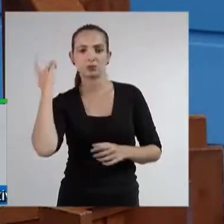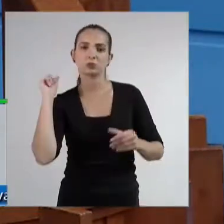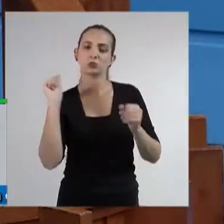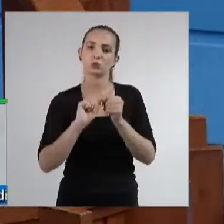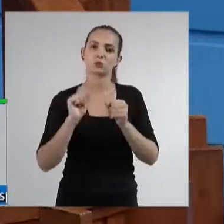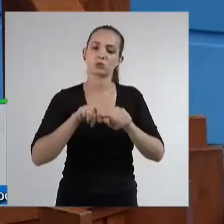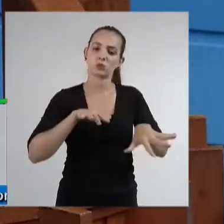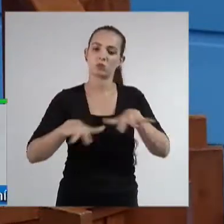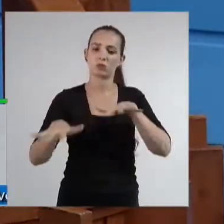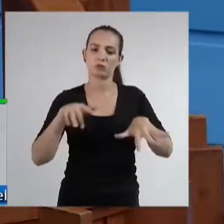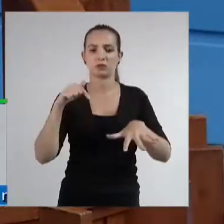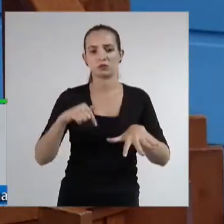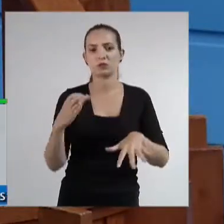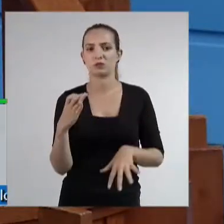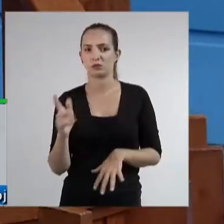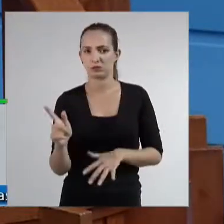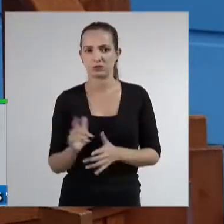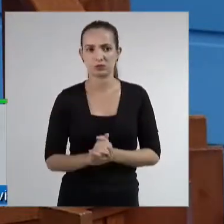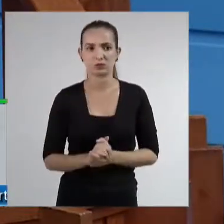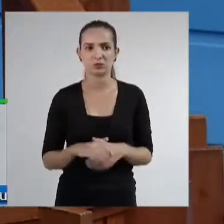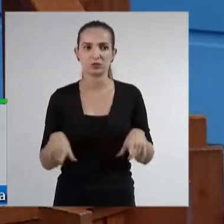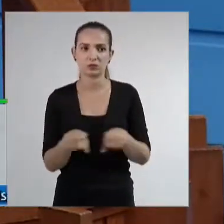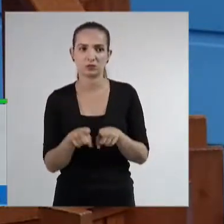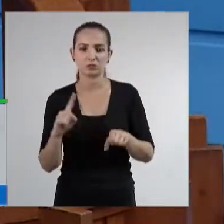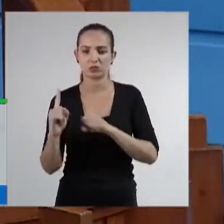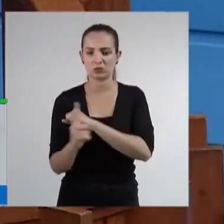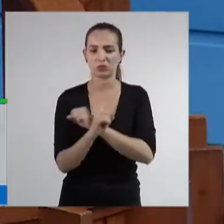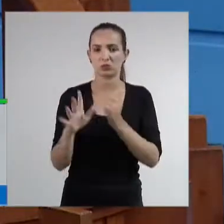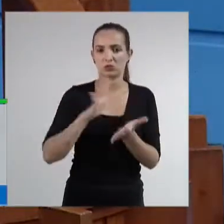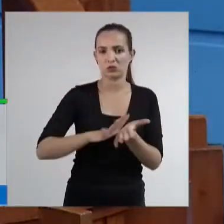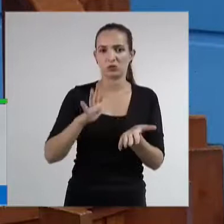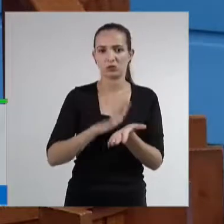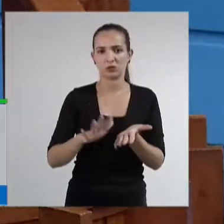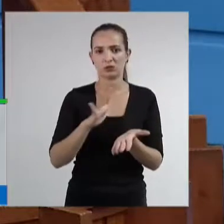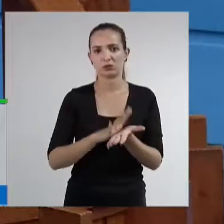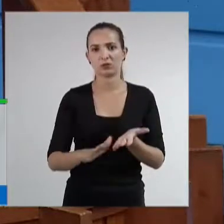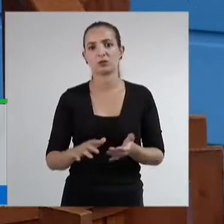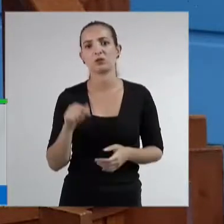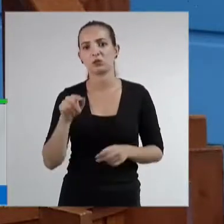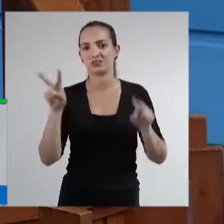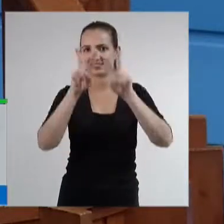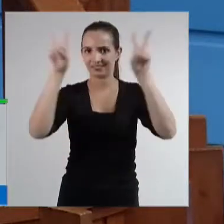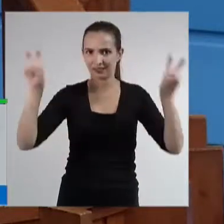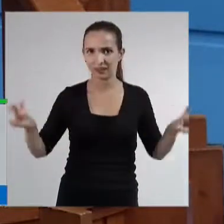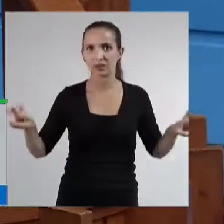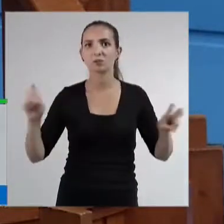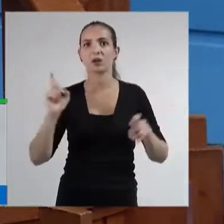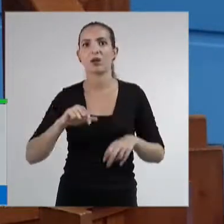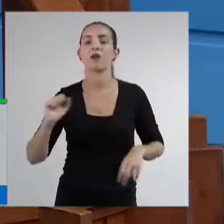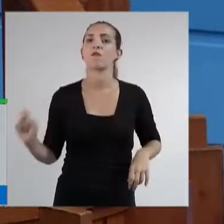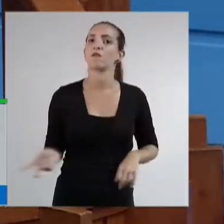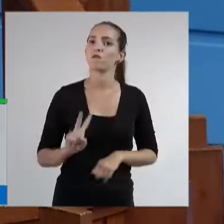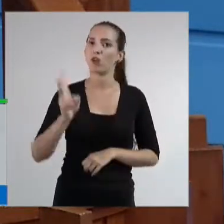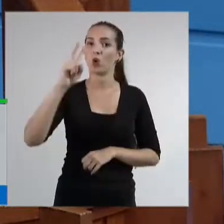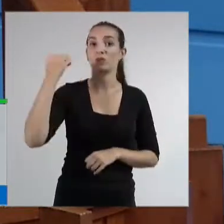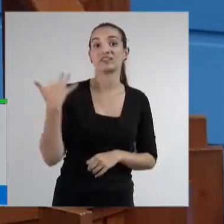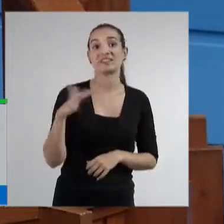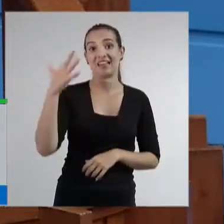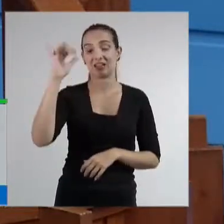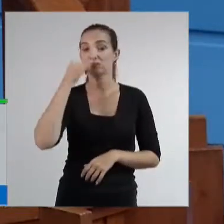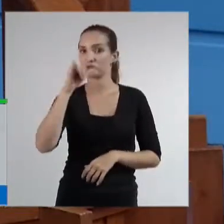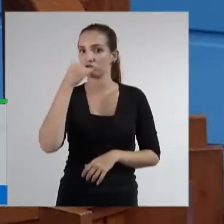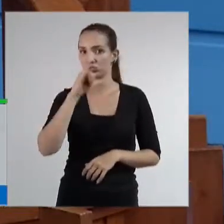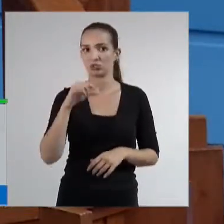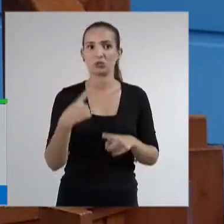Grande, inclusive tem movimento de consumidores especificamente sobre essa questão do valor alto da energia elétrica, para que todos